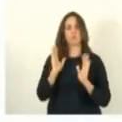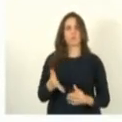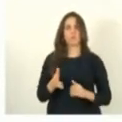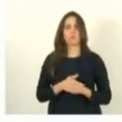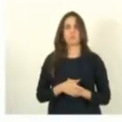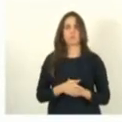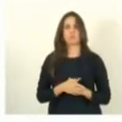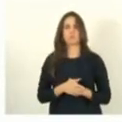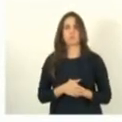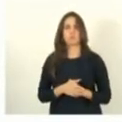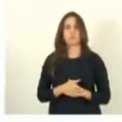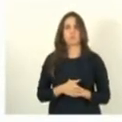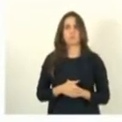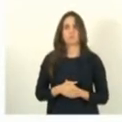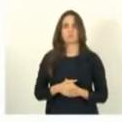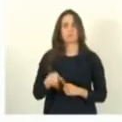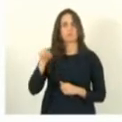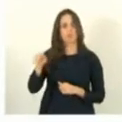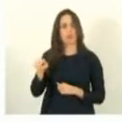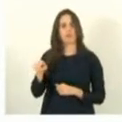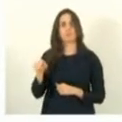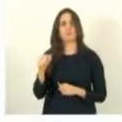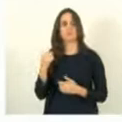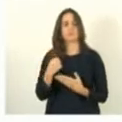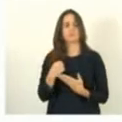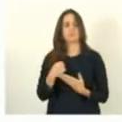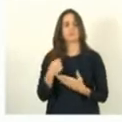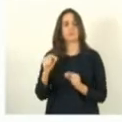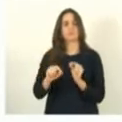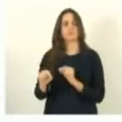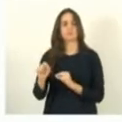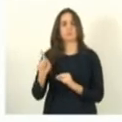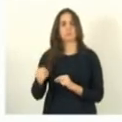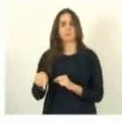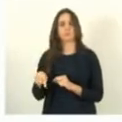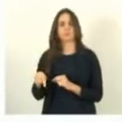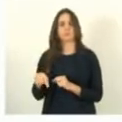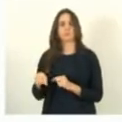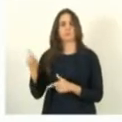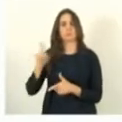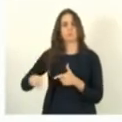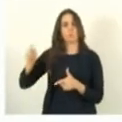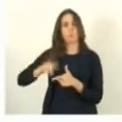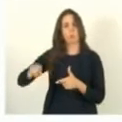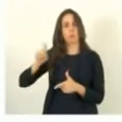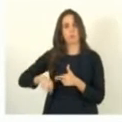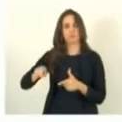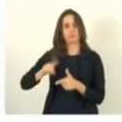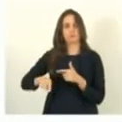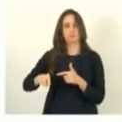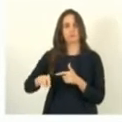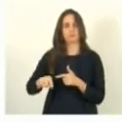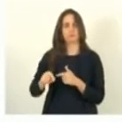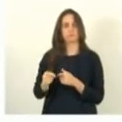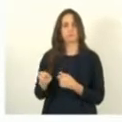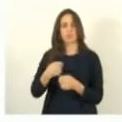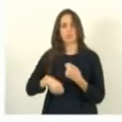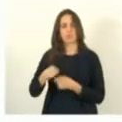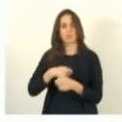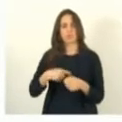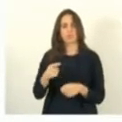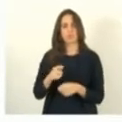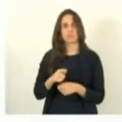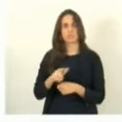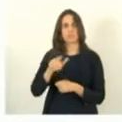que, diferentemente de outras, essa vem dando esse tamanho problema na condução da sua gestão. É uma tal